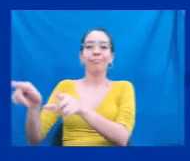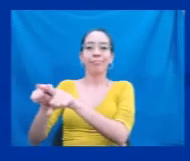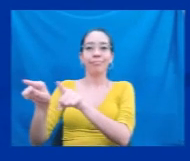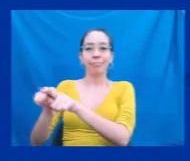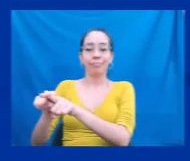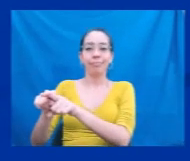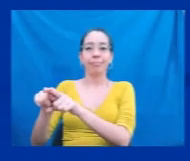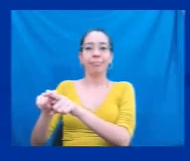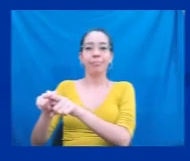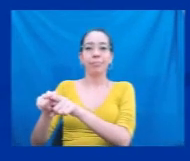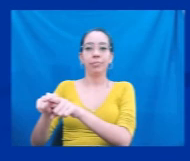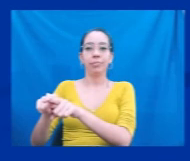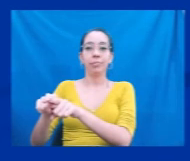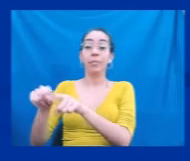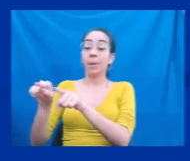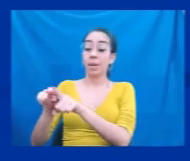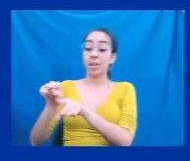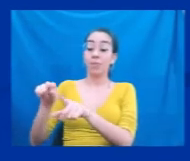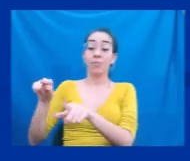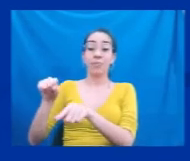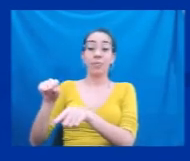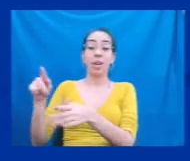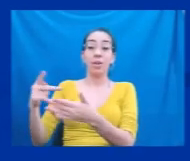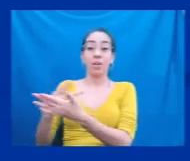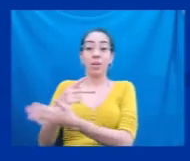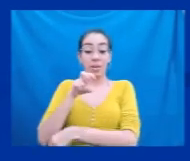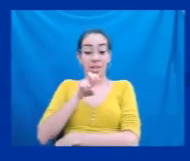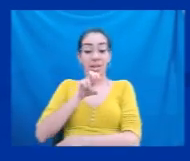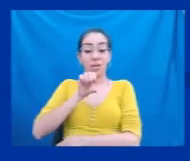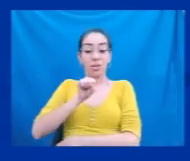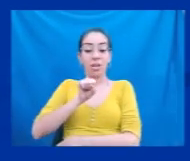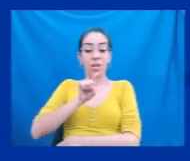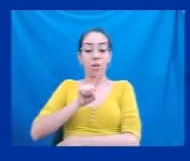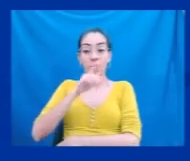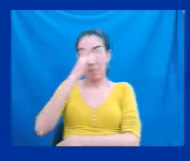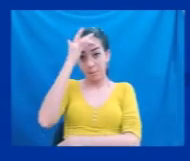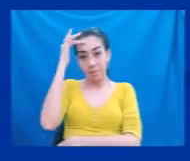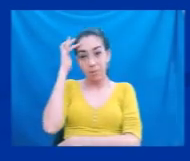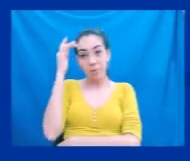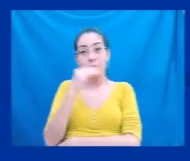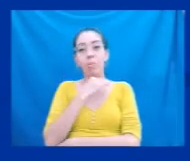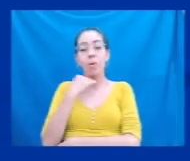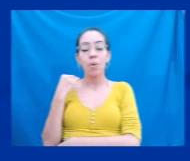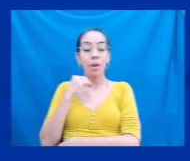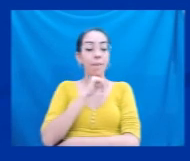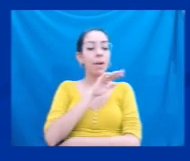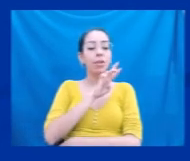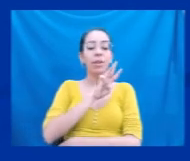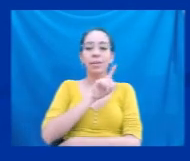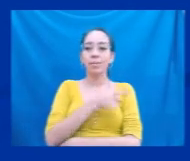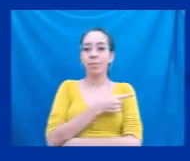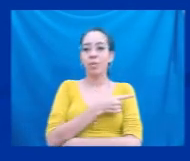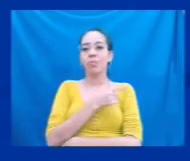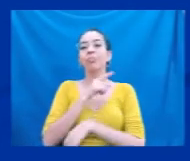Texas. Nesse evento, 581 pessoas morreram e mais de 3 mil ficaram feridos. Centenas de edifícios